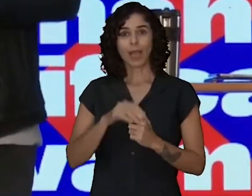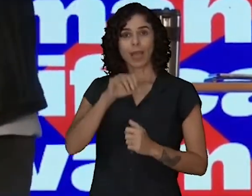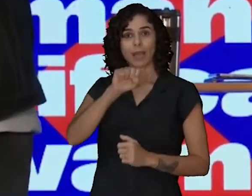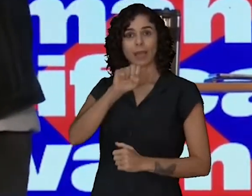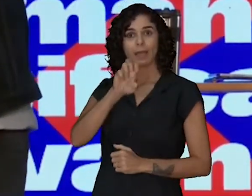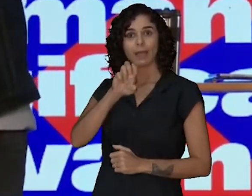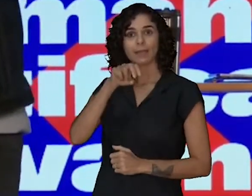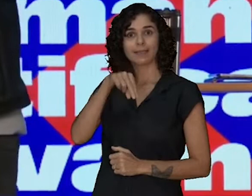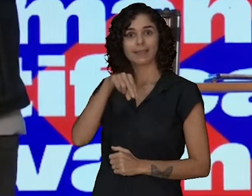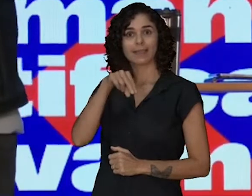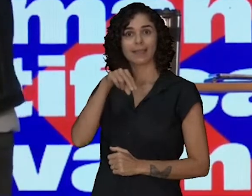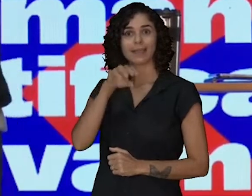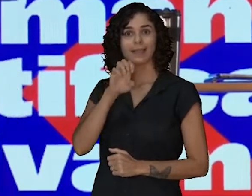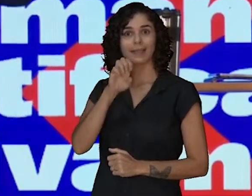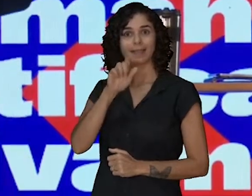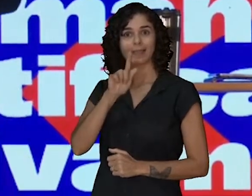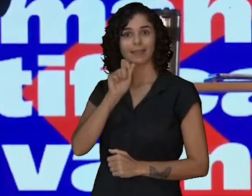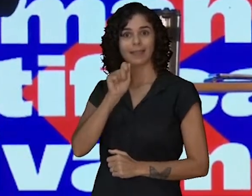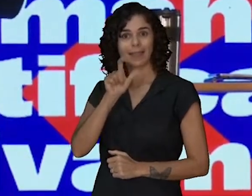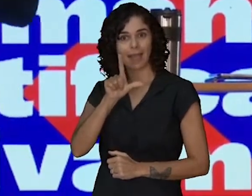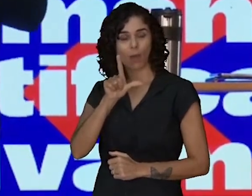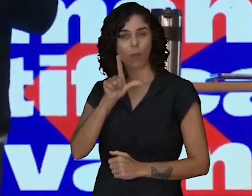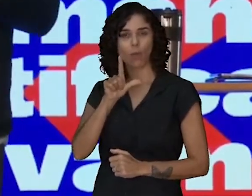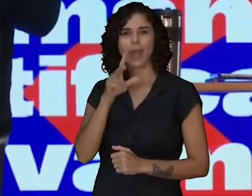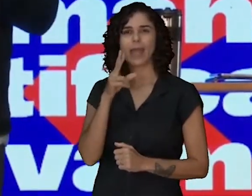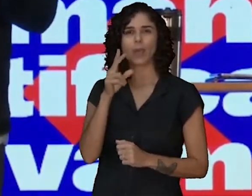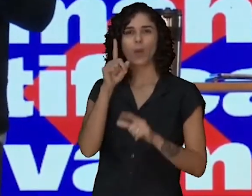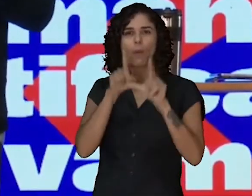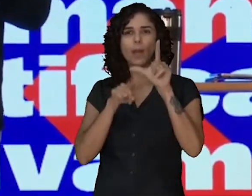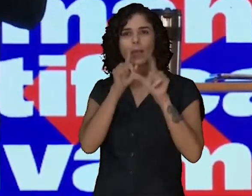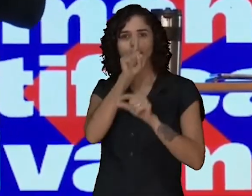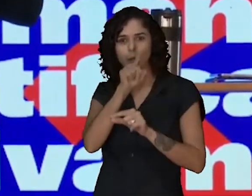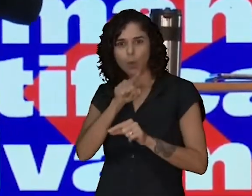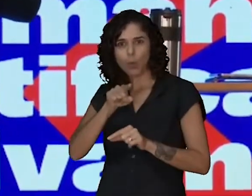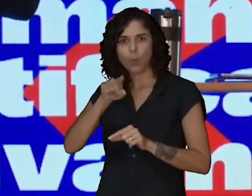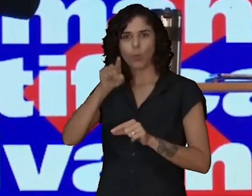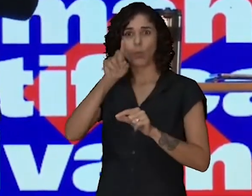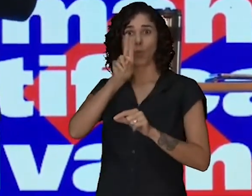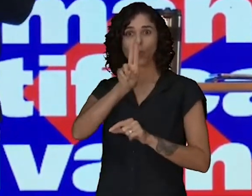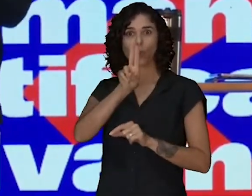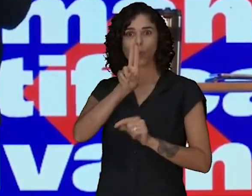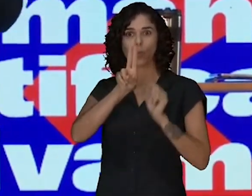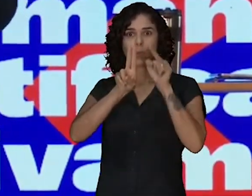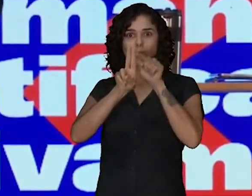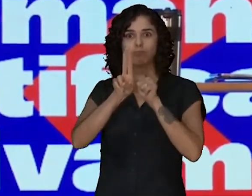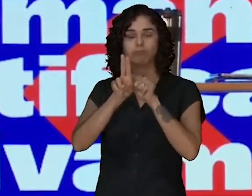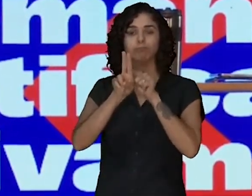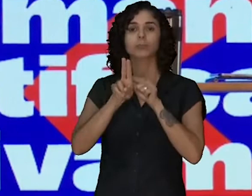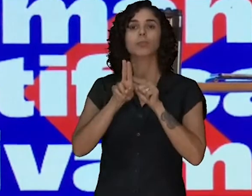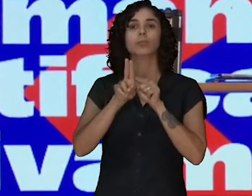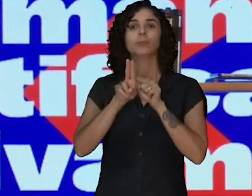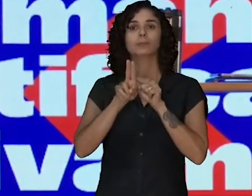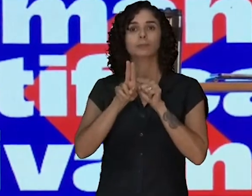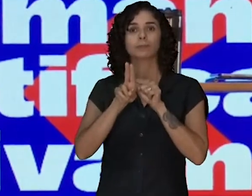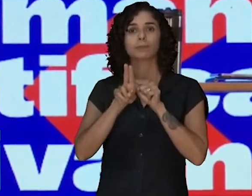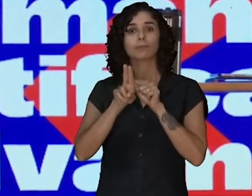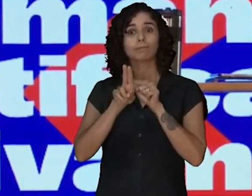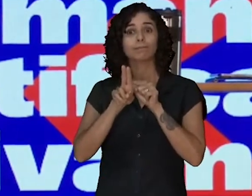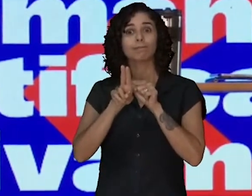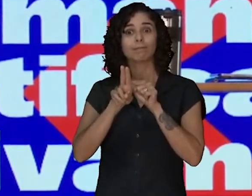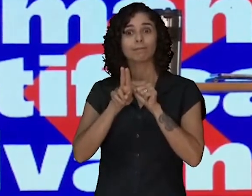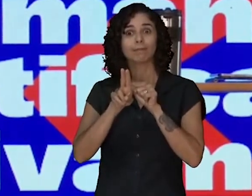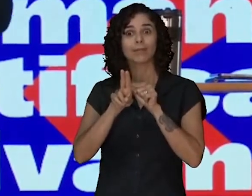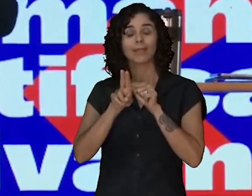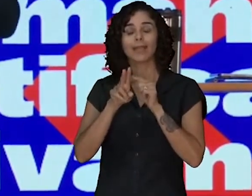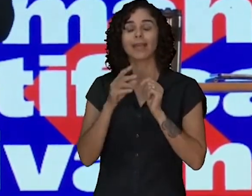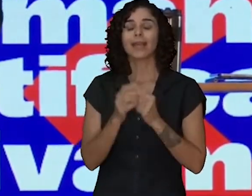no meio tem um país. Então você entra em Gâmbia e depois você sai de Gâmbia e você está de volta no Senegal